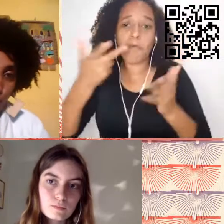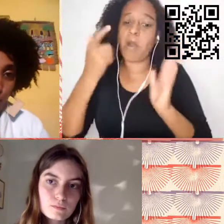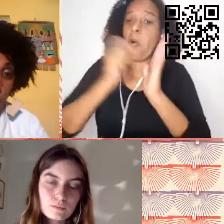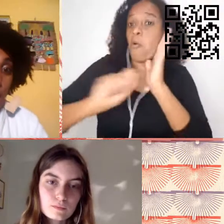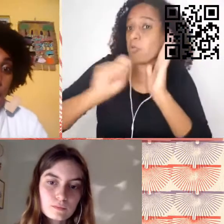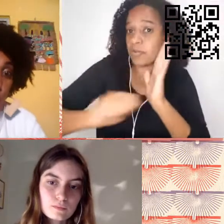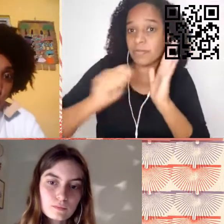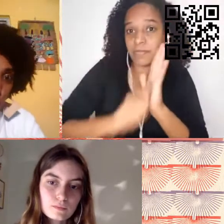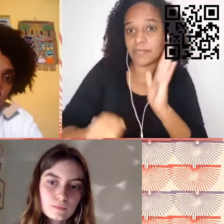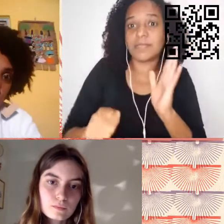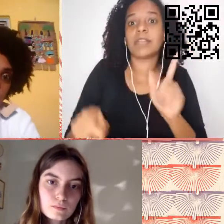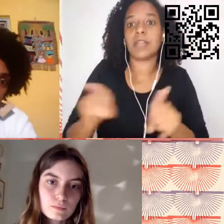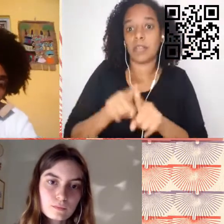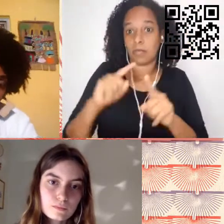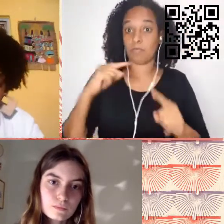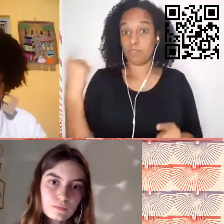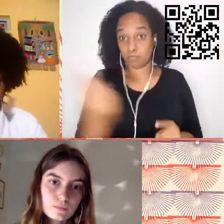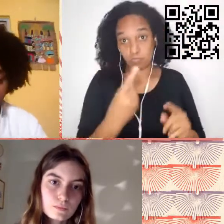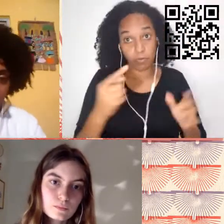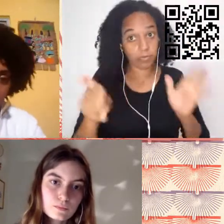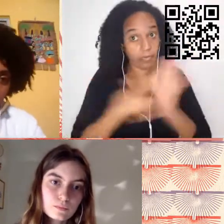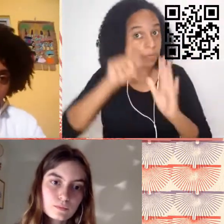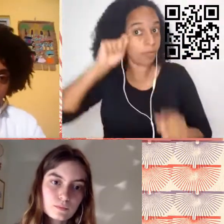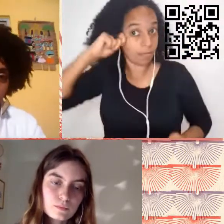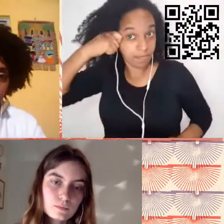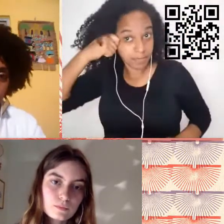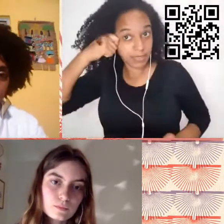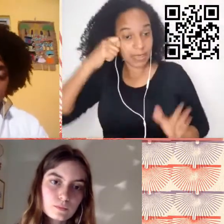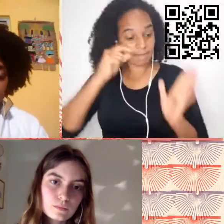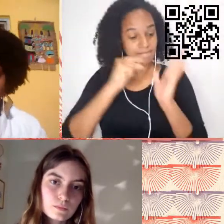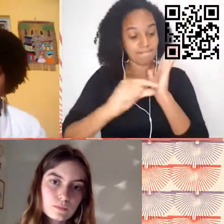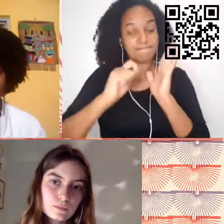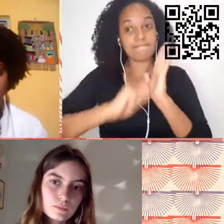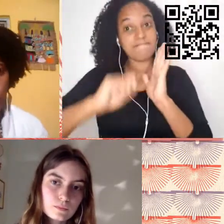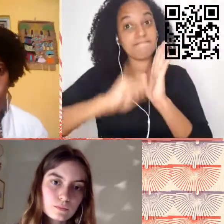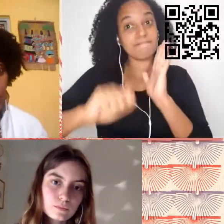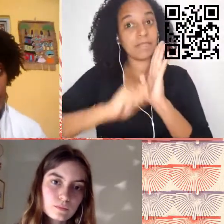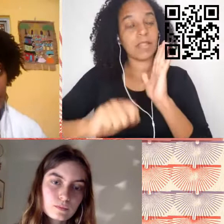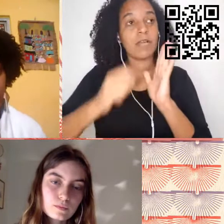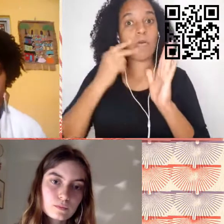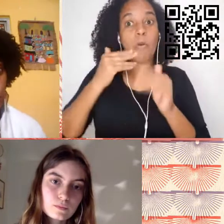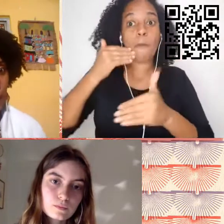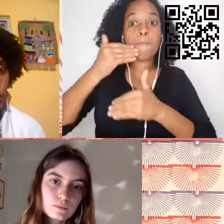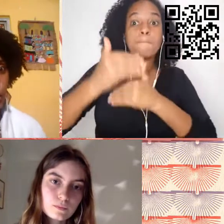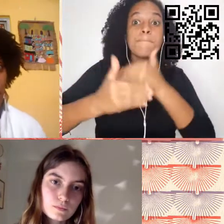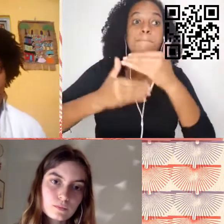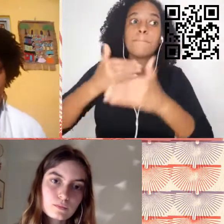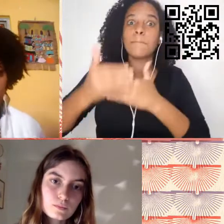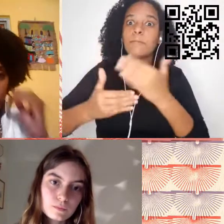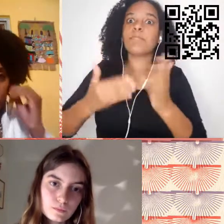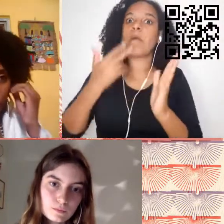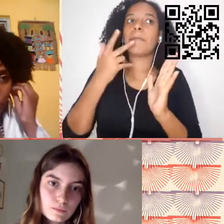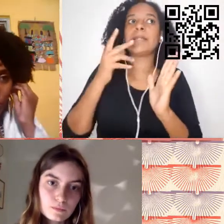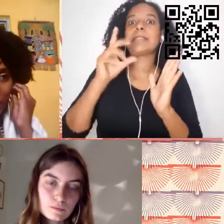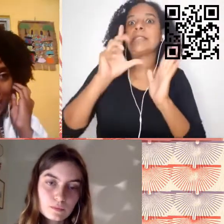e é importante dizer que, para nós, povo preto, a palavra escrita ela foi um processo de conquista muito tardia,